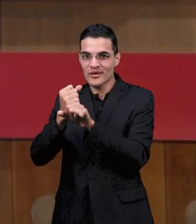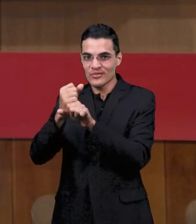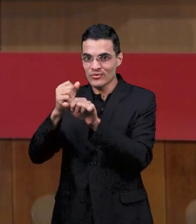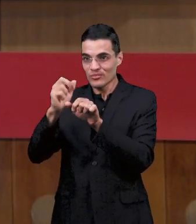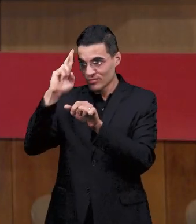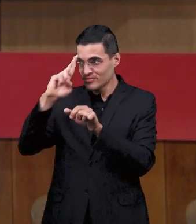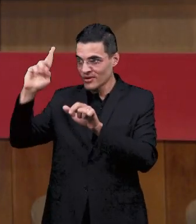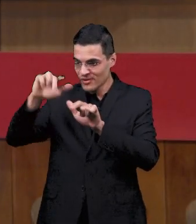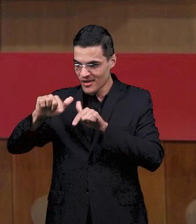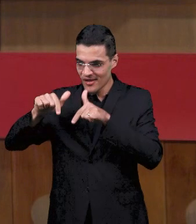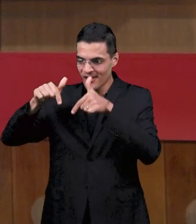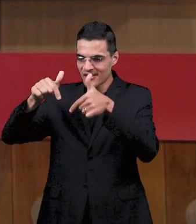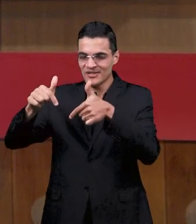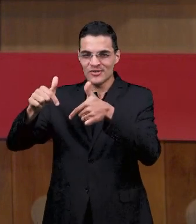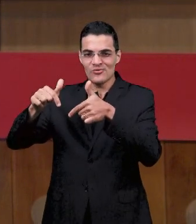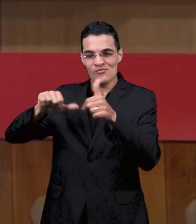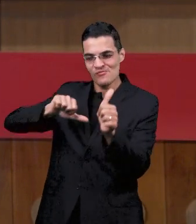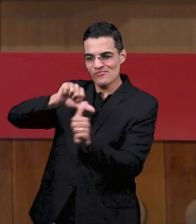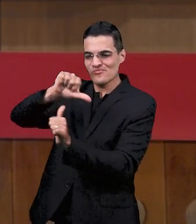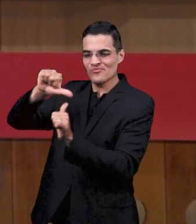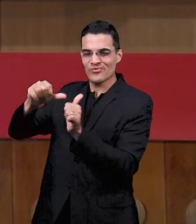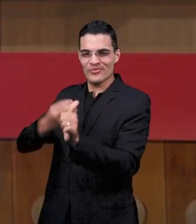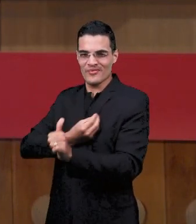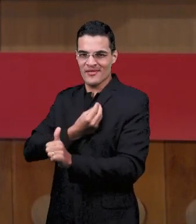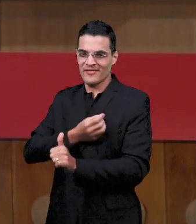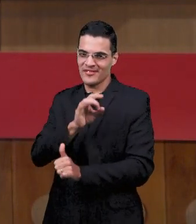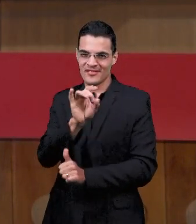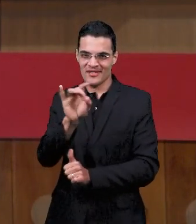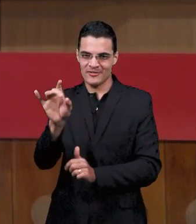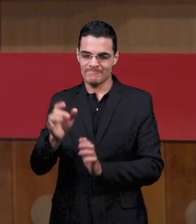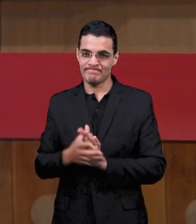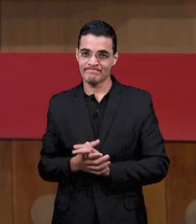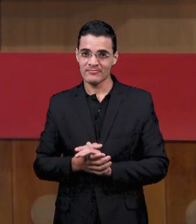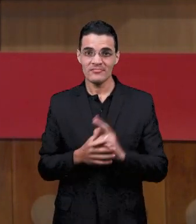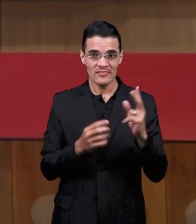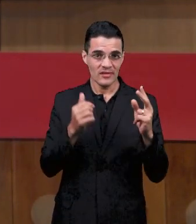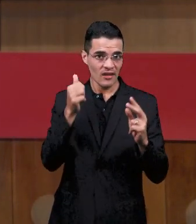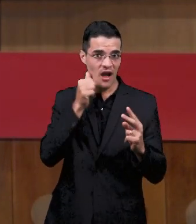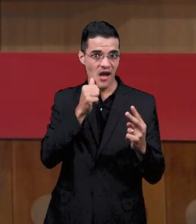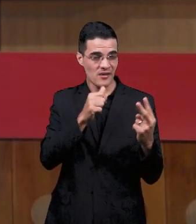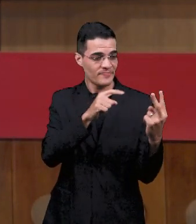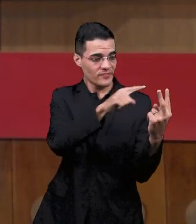Agora veja, você tinha ali duas mulheres, e uma queria roubar a criança.